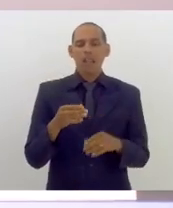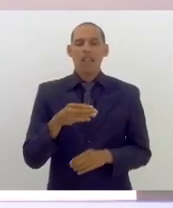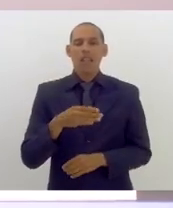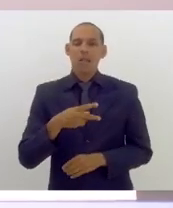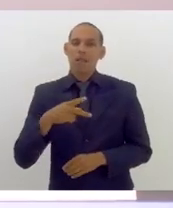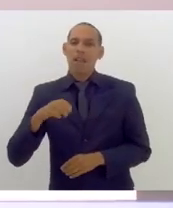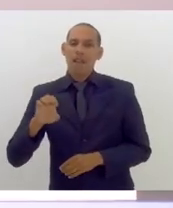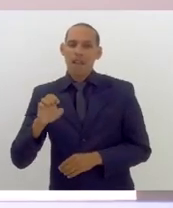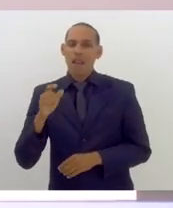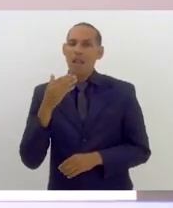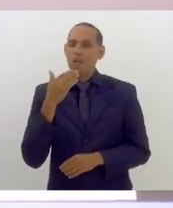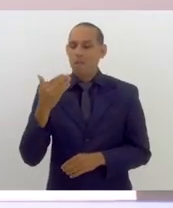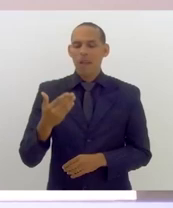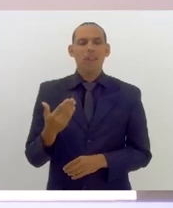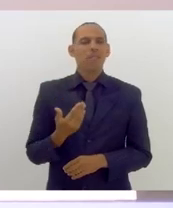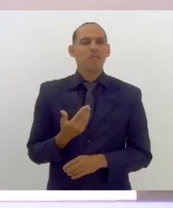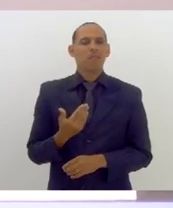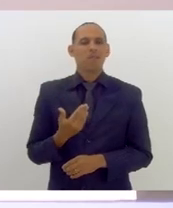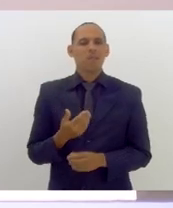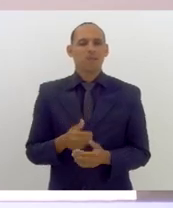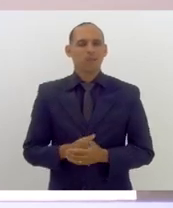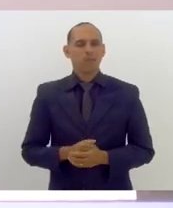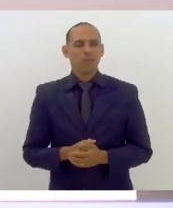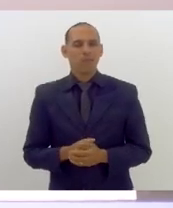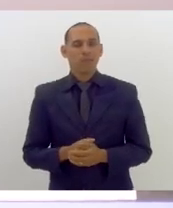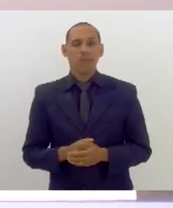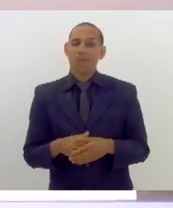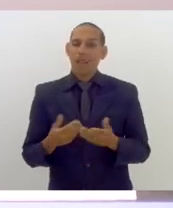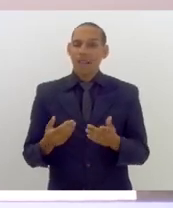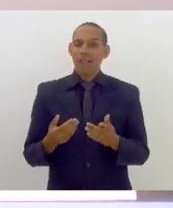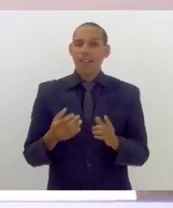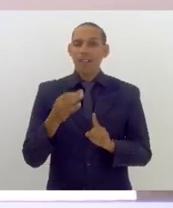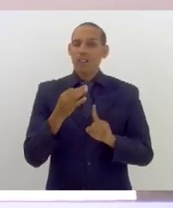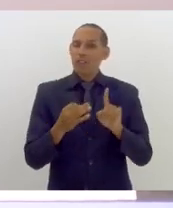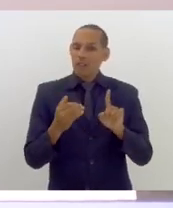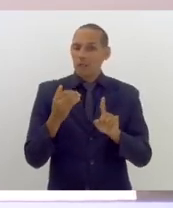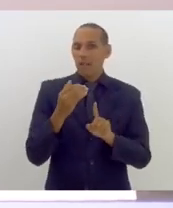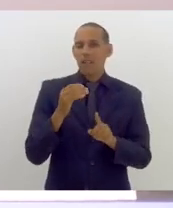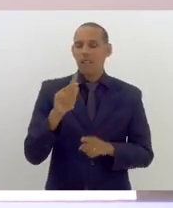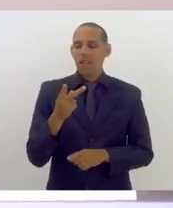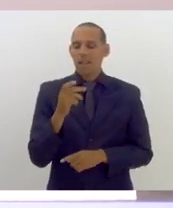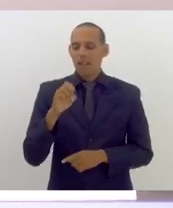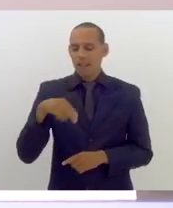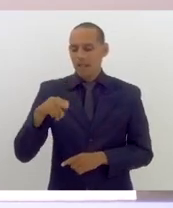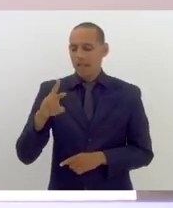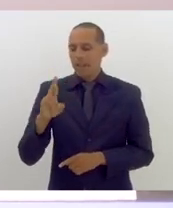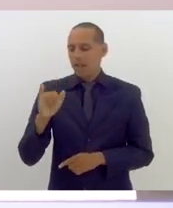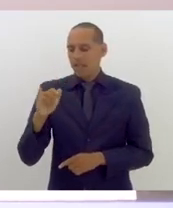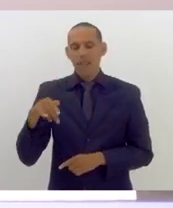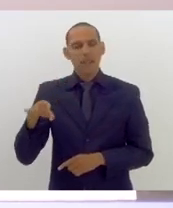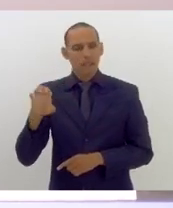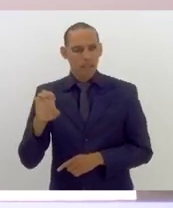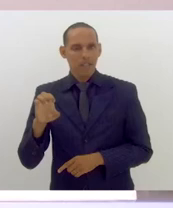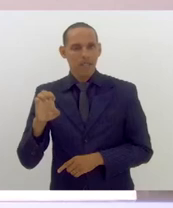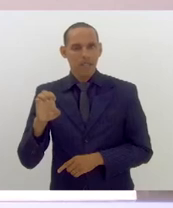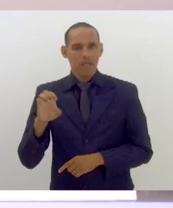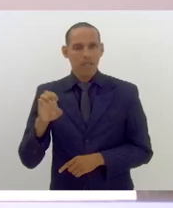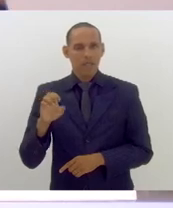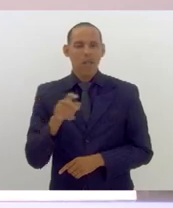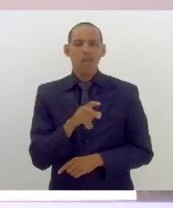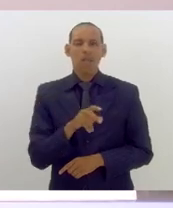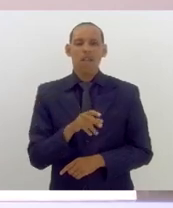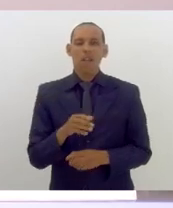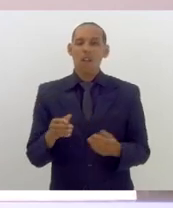estadual votou para ser O desembargador Henrique Carlos Andrade Figueira Presidente